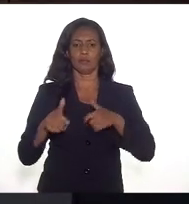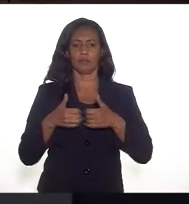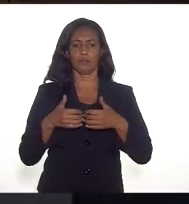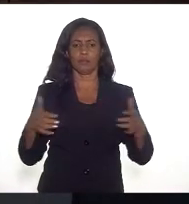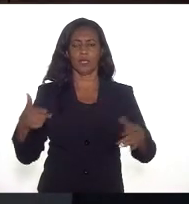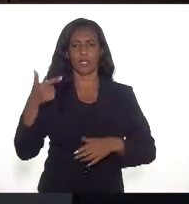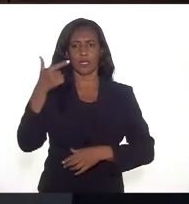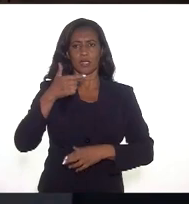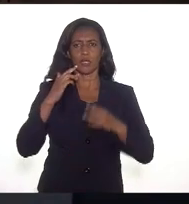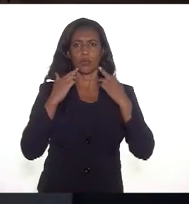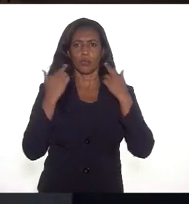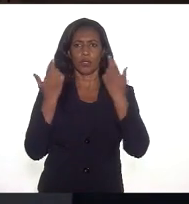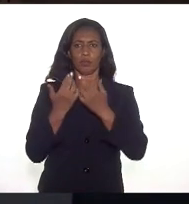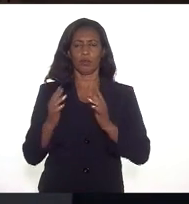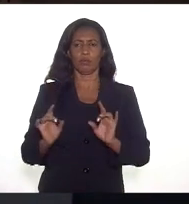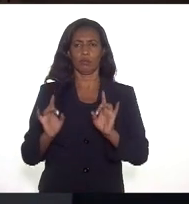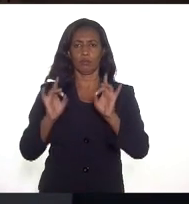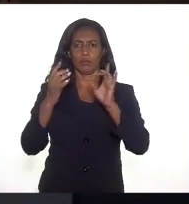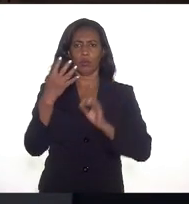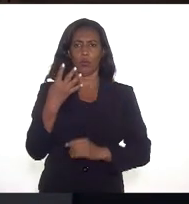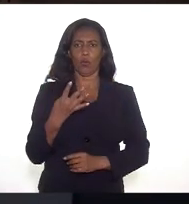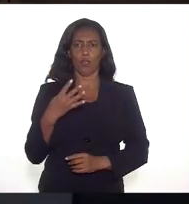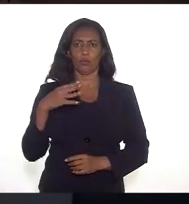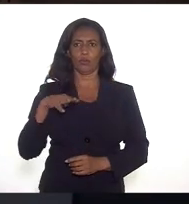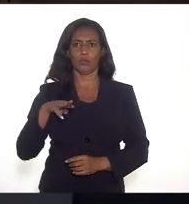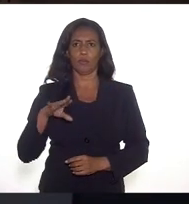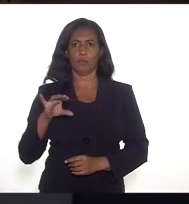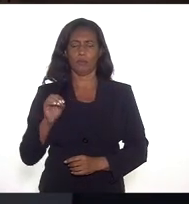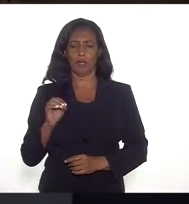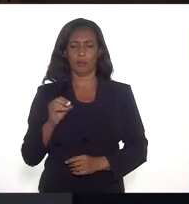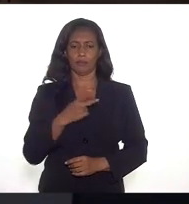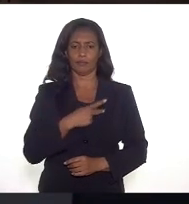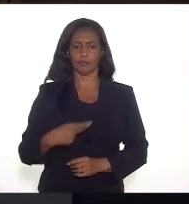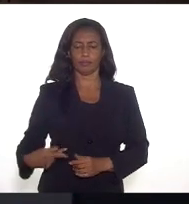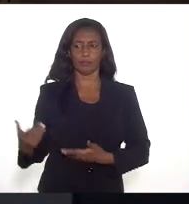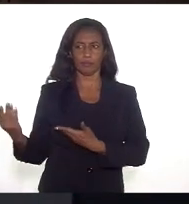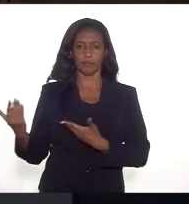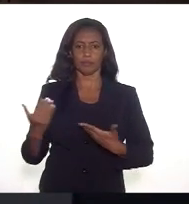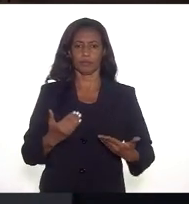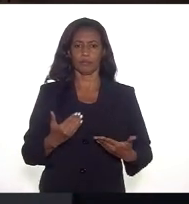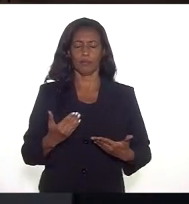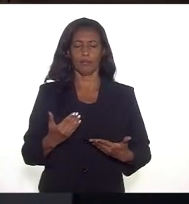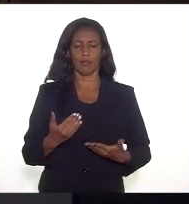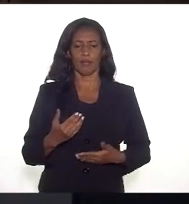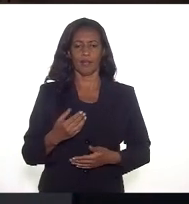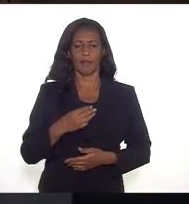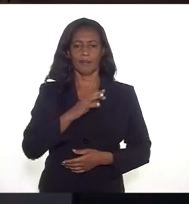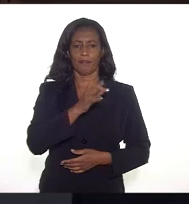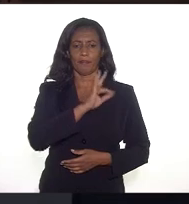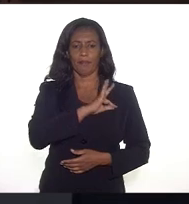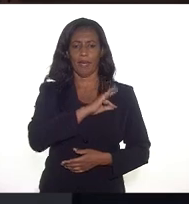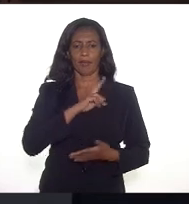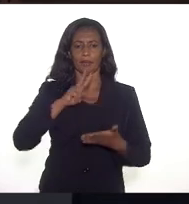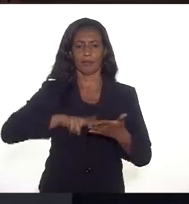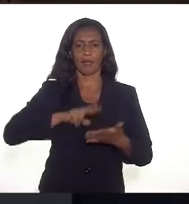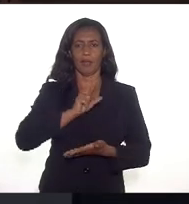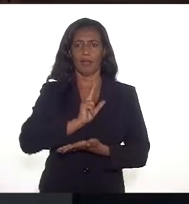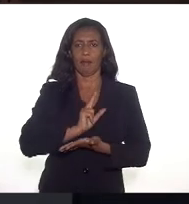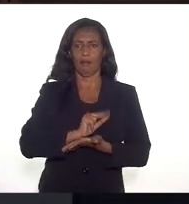a segunda sessão extraordinária do dia 4 de maio. A presidência convida a deputada Marta Rocha para fazer a leitura da ata da sessão